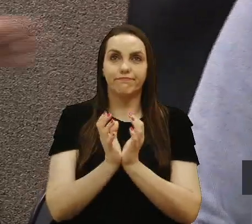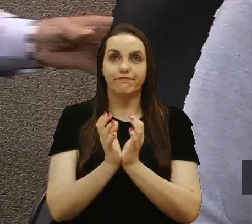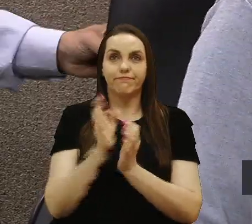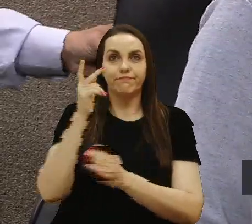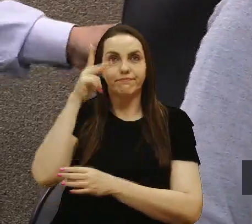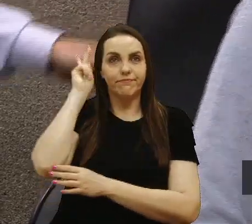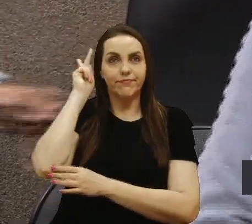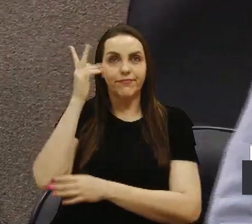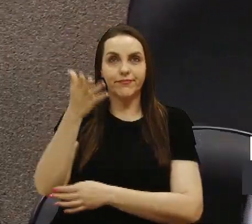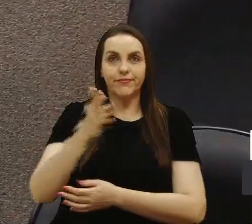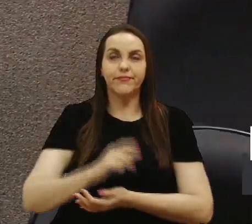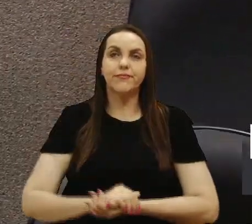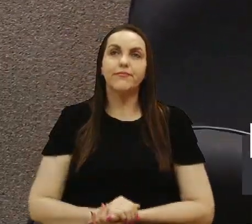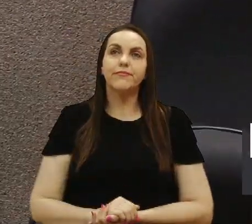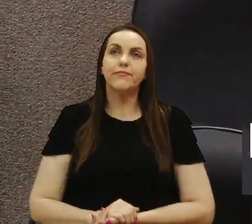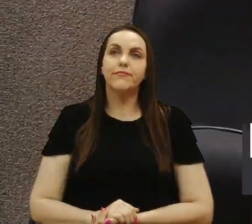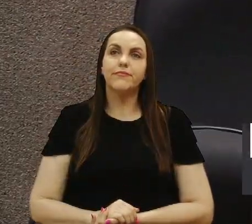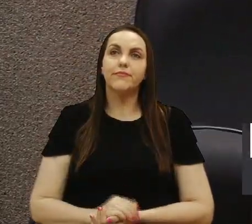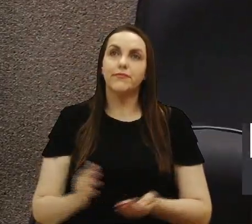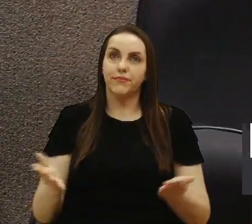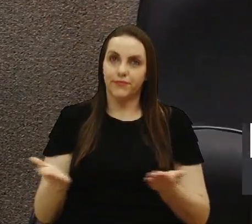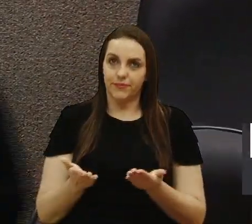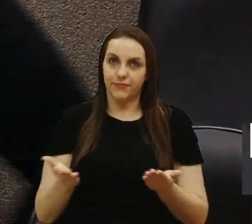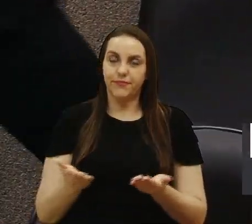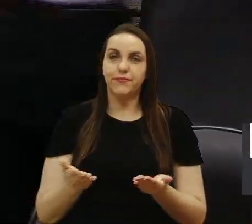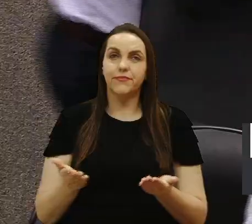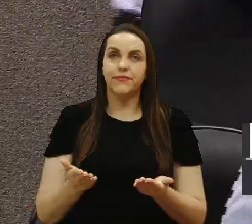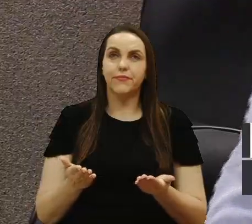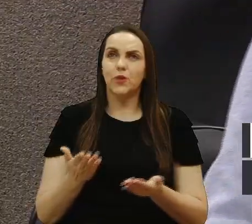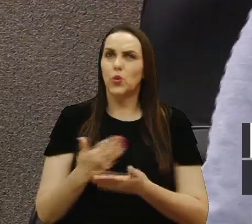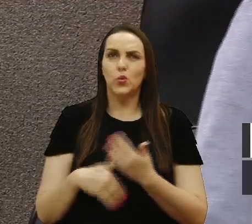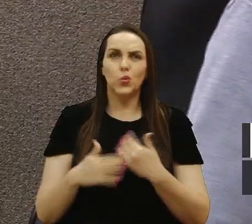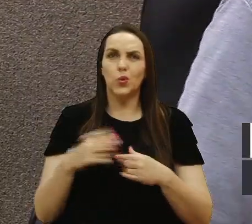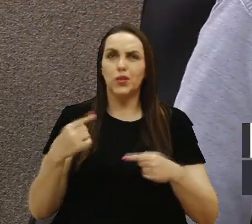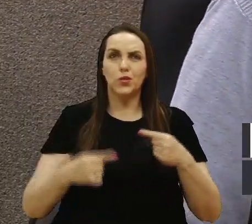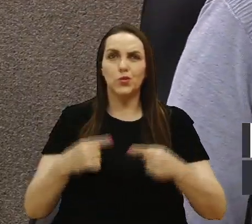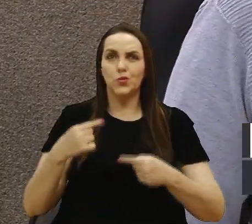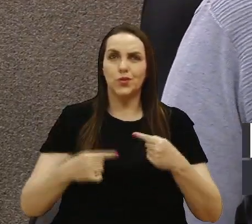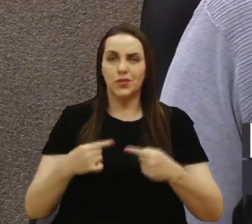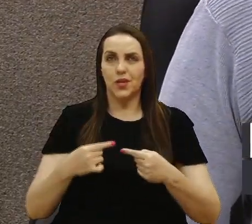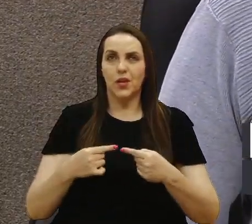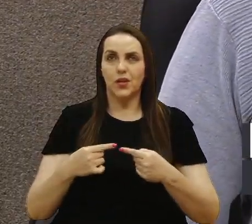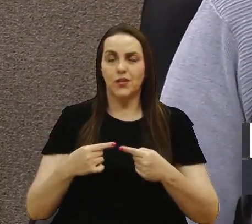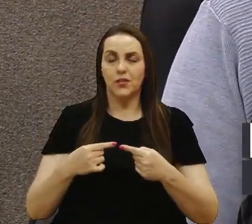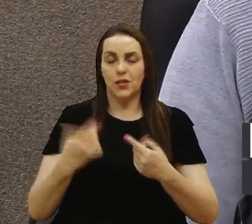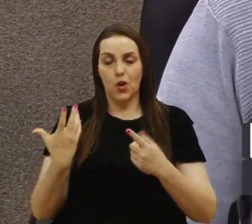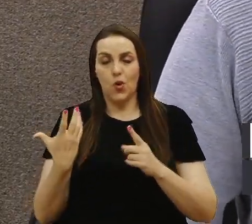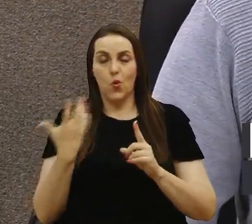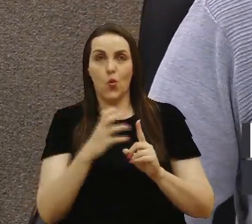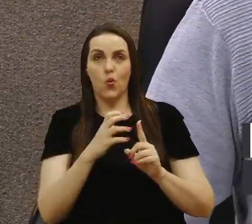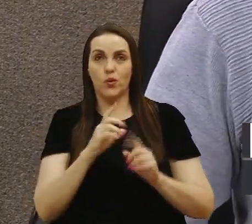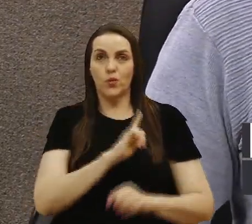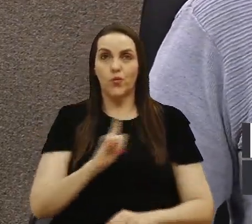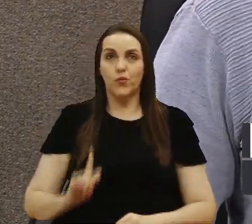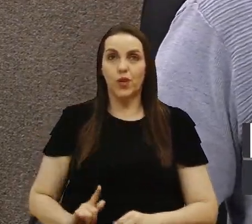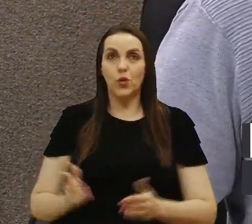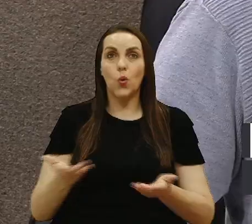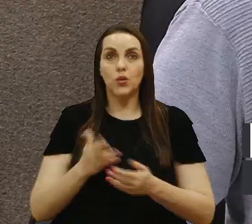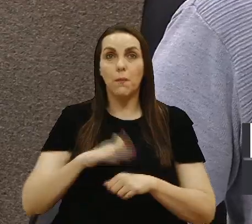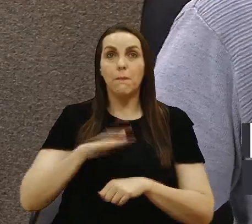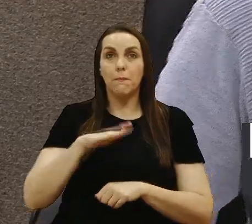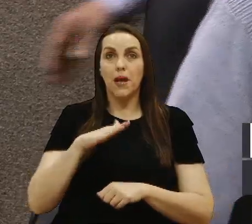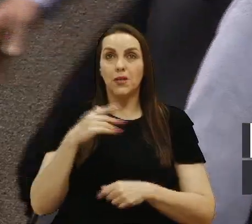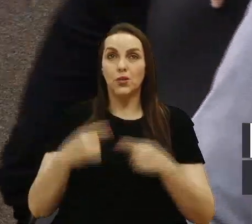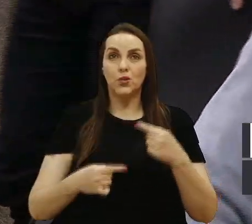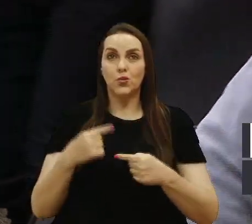Iago. Olha, hoje, de todas as discussões que a gente teve aqui de oposição ao governo, acho que hoje foi a que mais se discutiu o